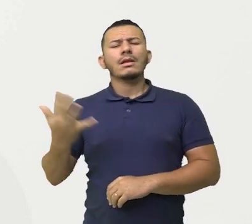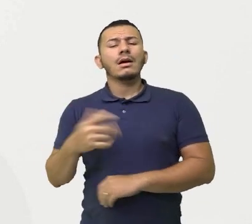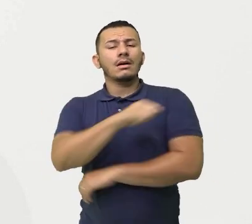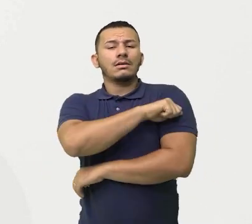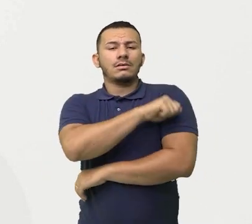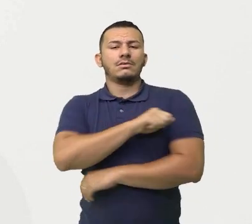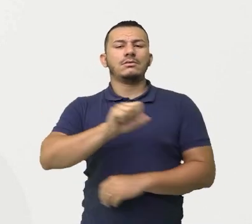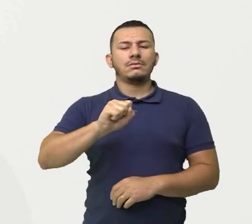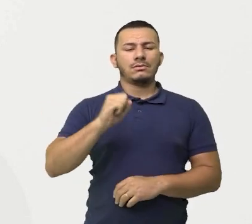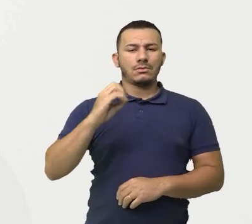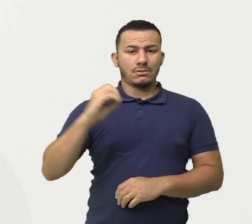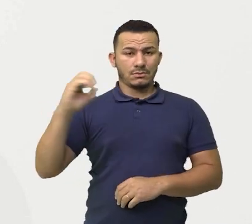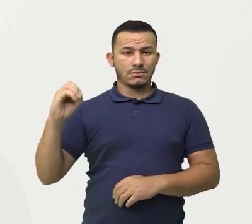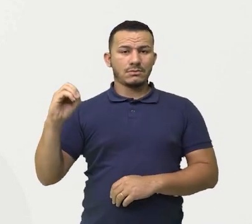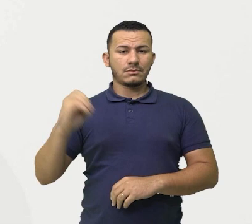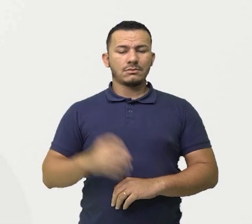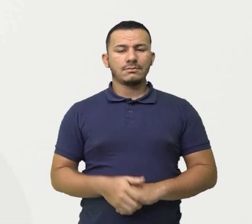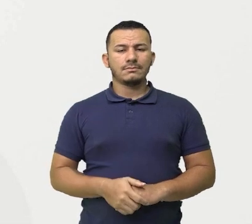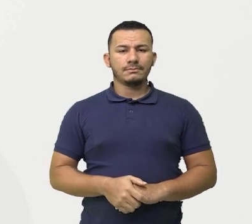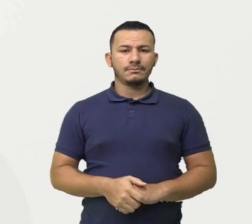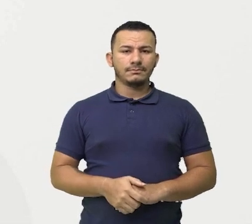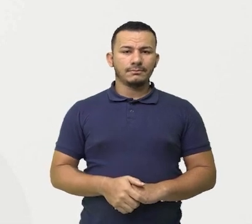800 alunos, beleza? Vamos lá então.